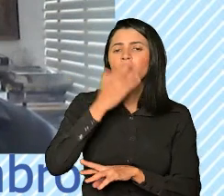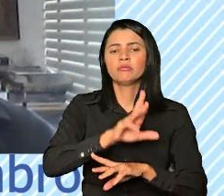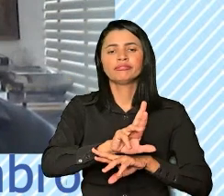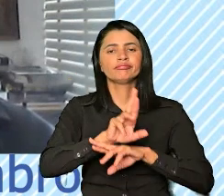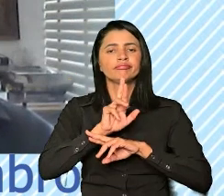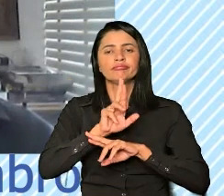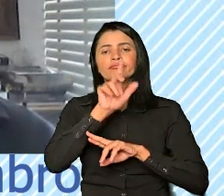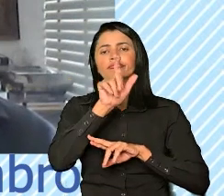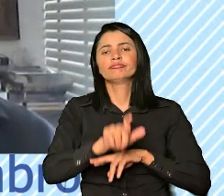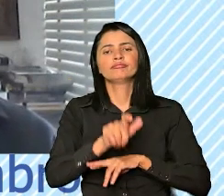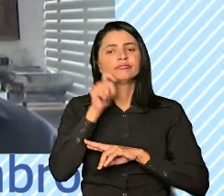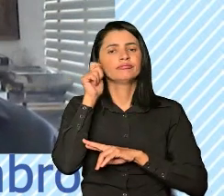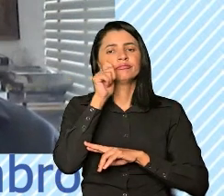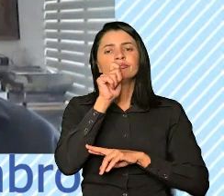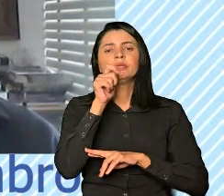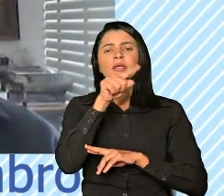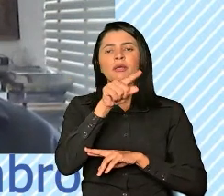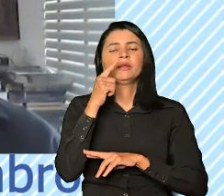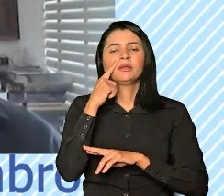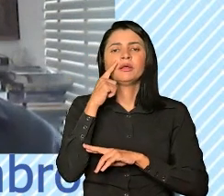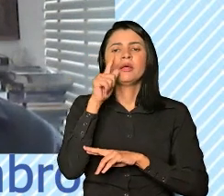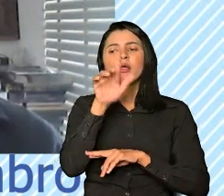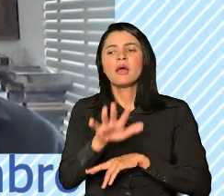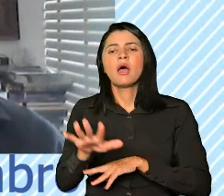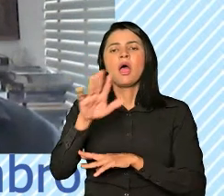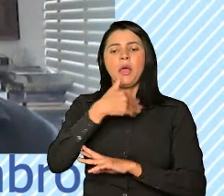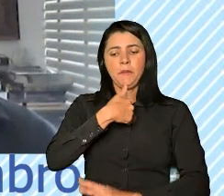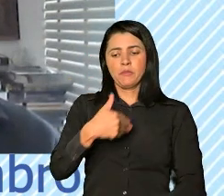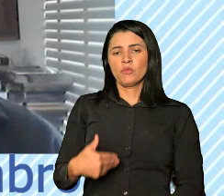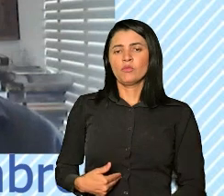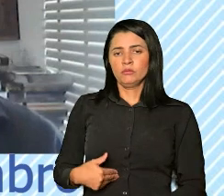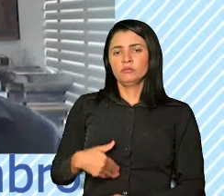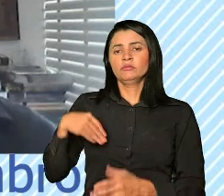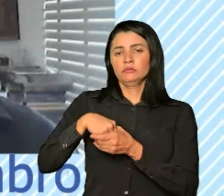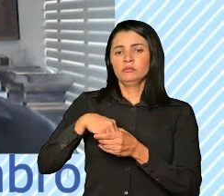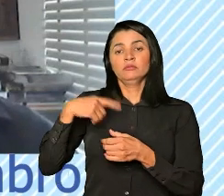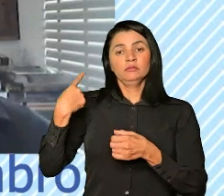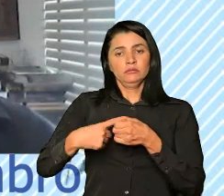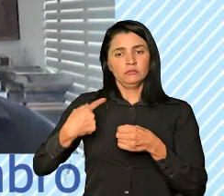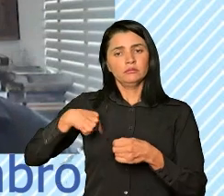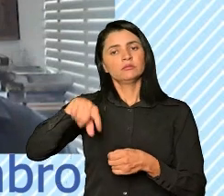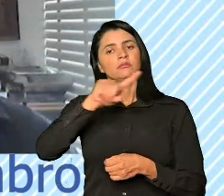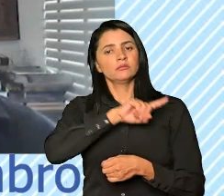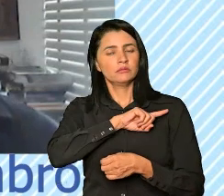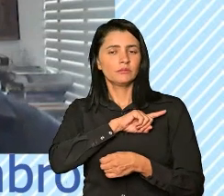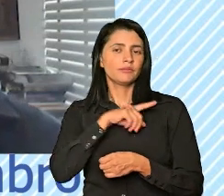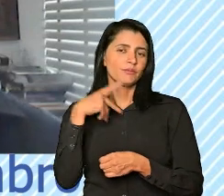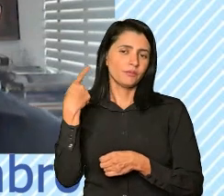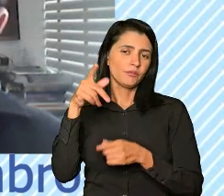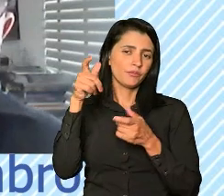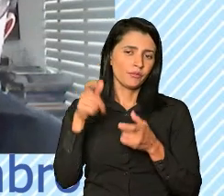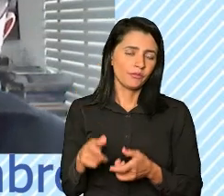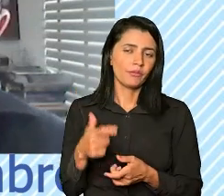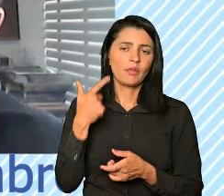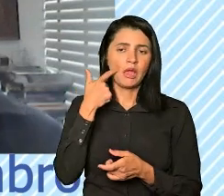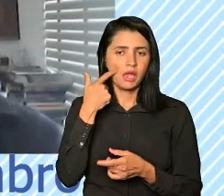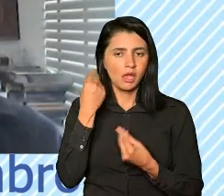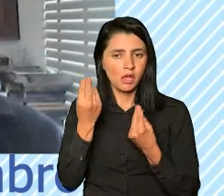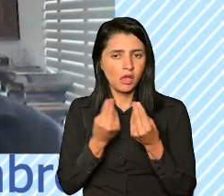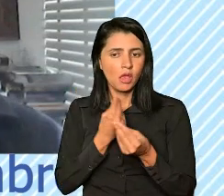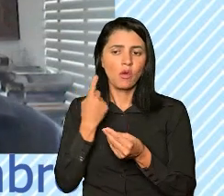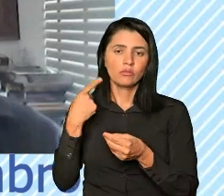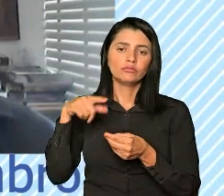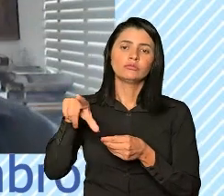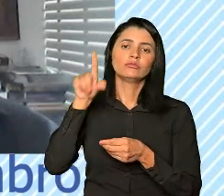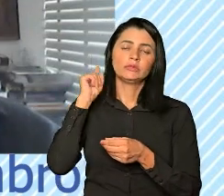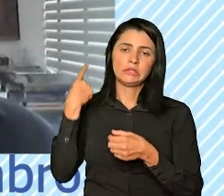representação feminina na escultura pública em nossas cidades. No caso específico, eu tomei a cidade do